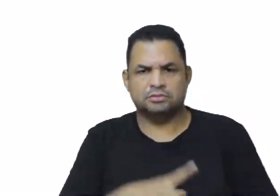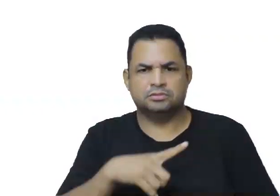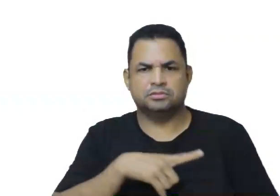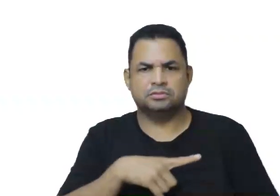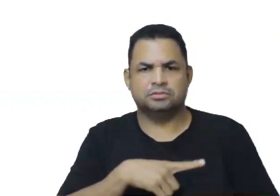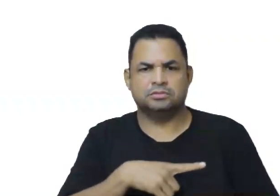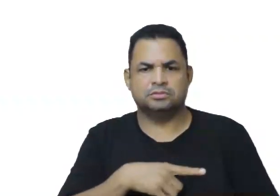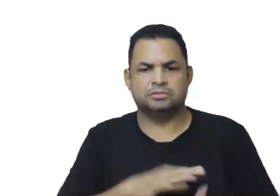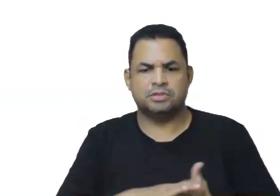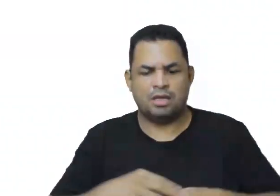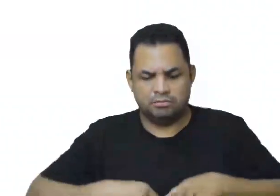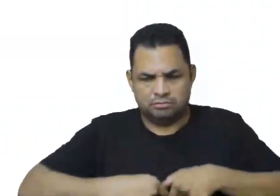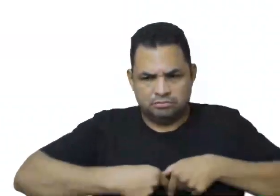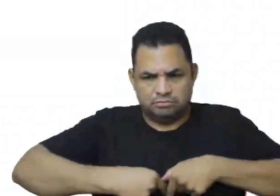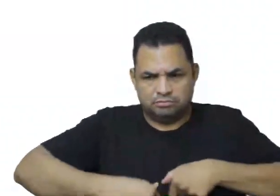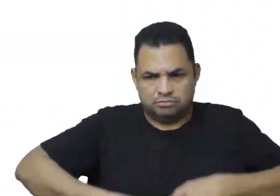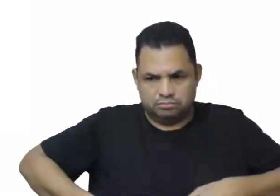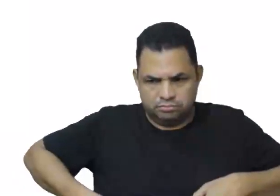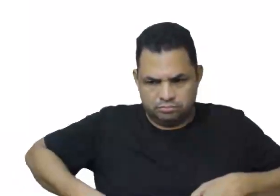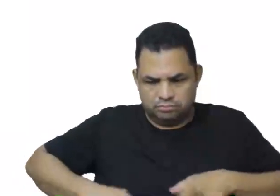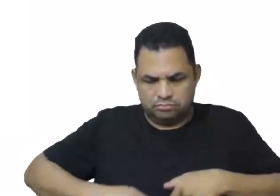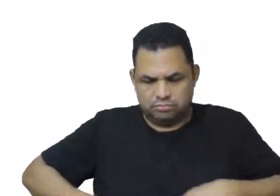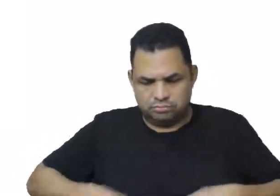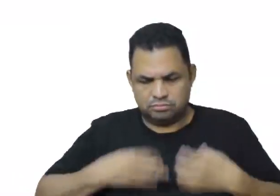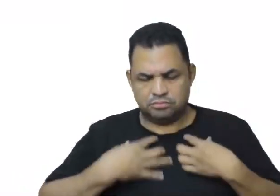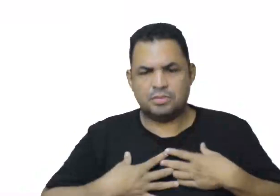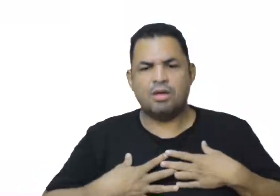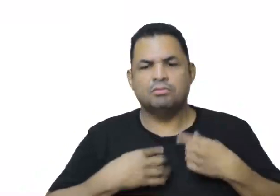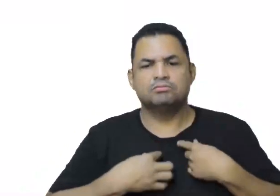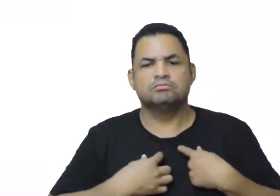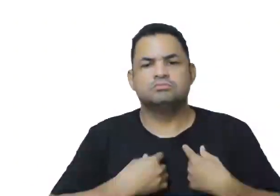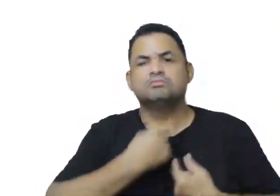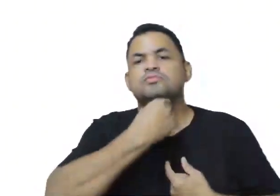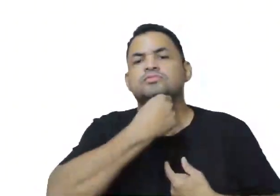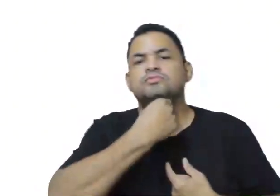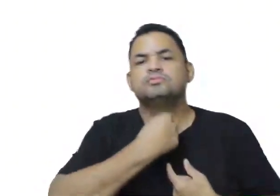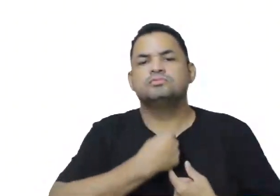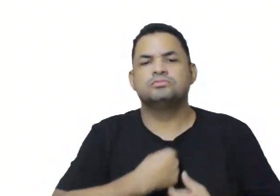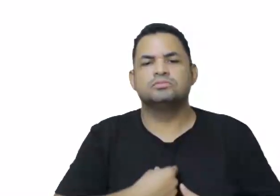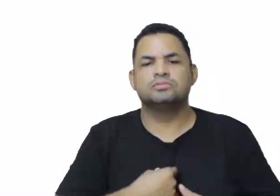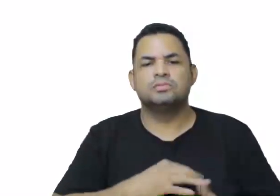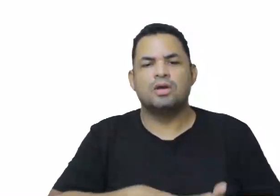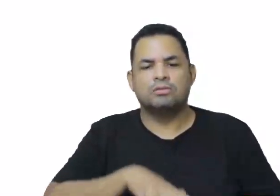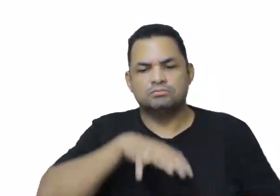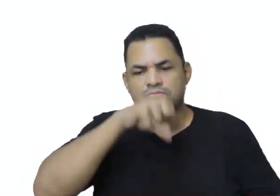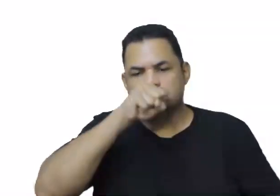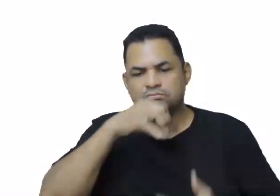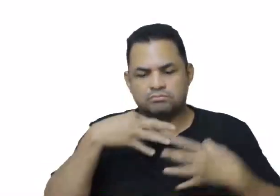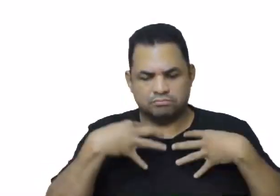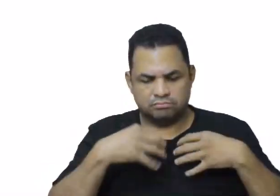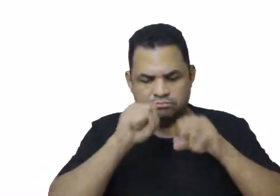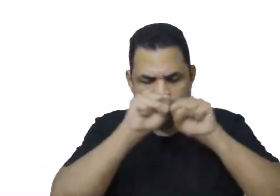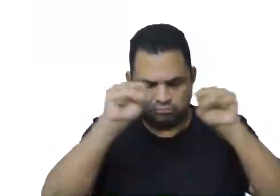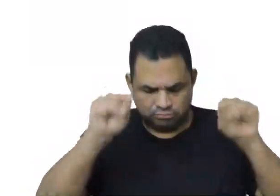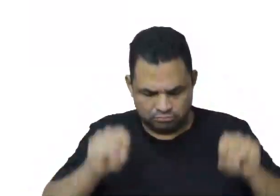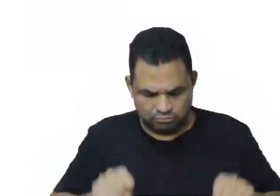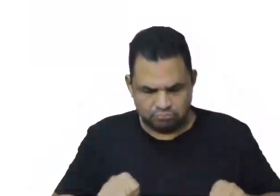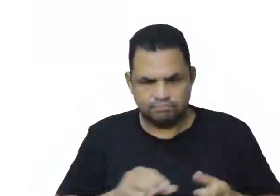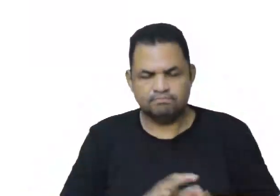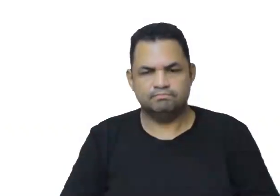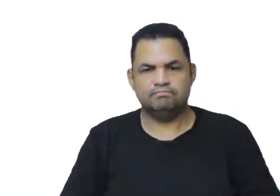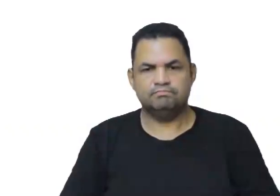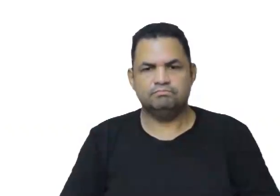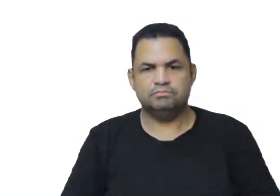o meu intestino, eu tenho o meu sistema nervoso, eu tenho o meu sistema respiratório, eu tenho o meu